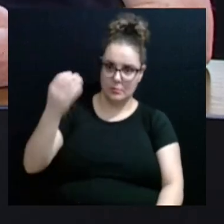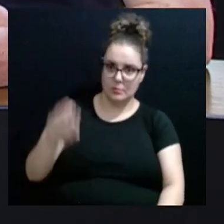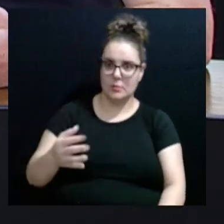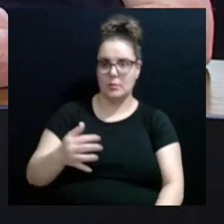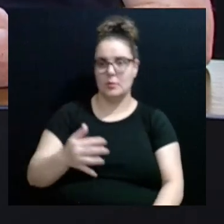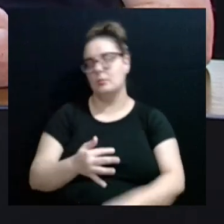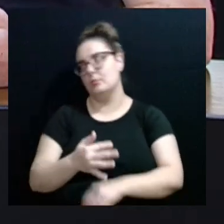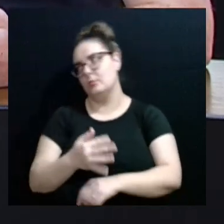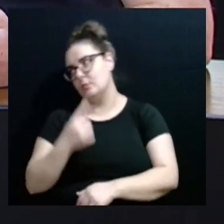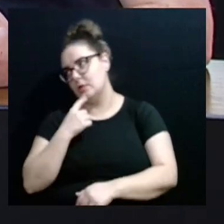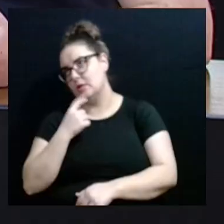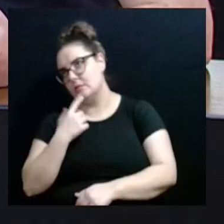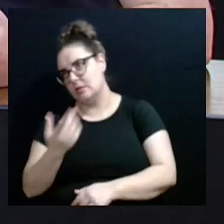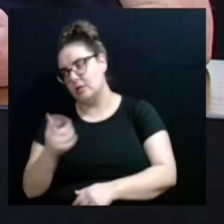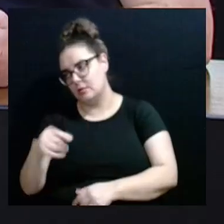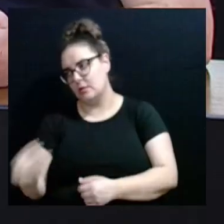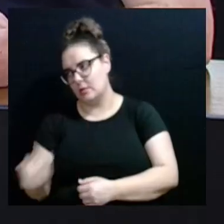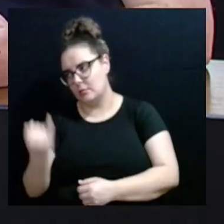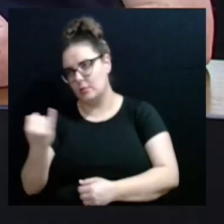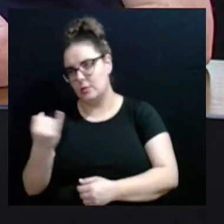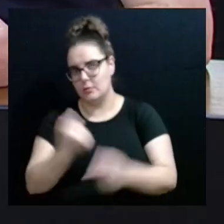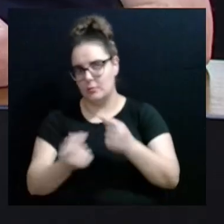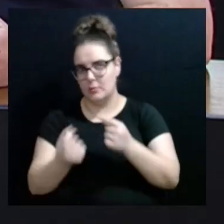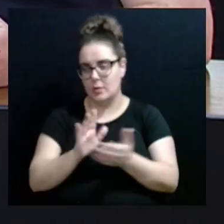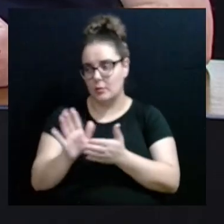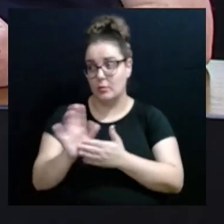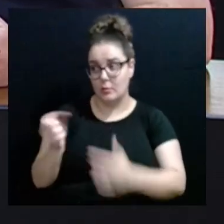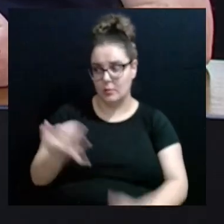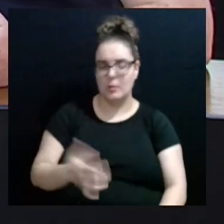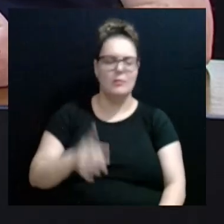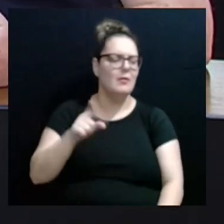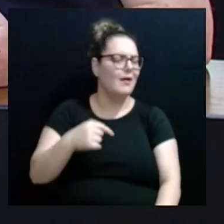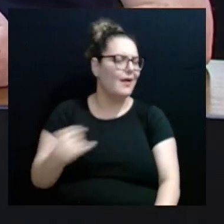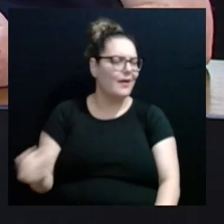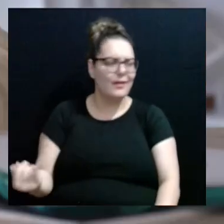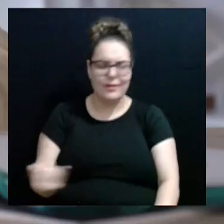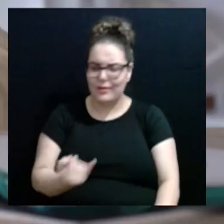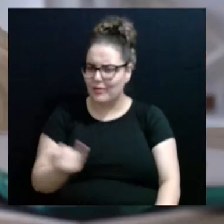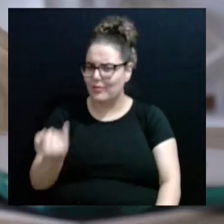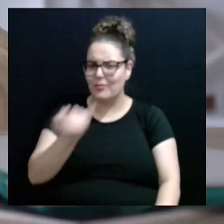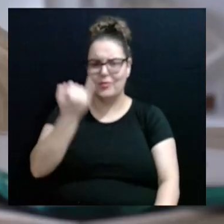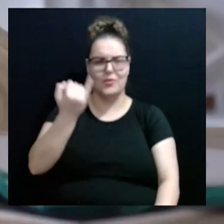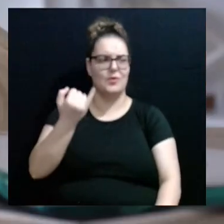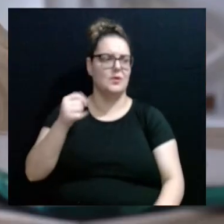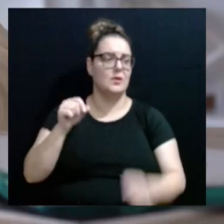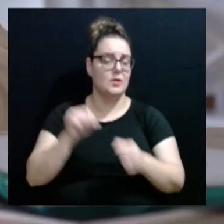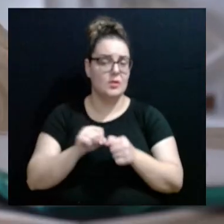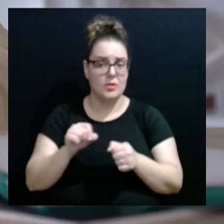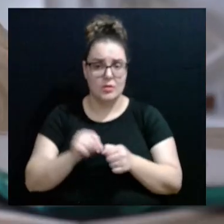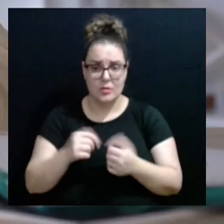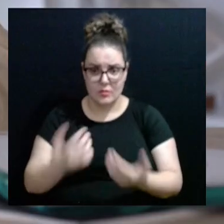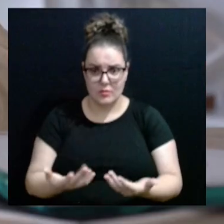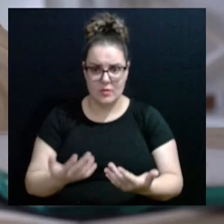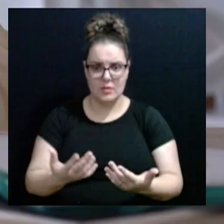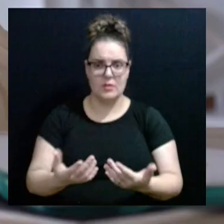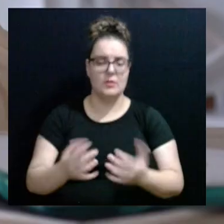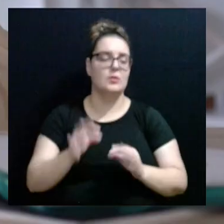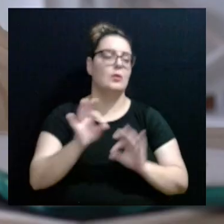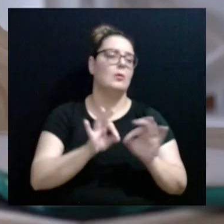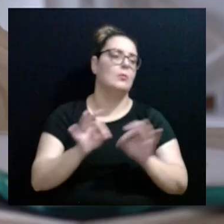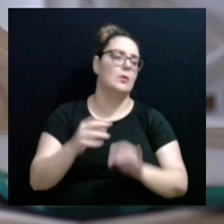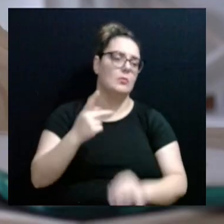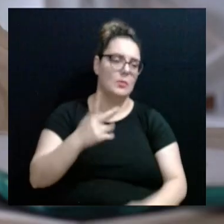também? É fundamental que você faça o seu planejamento. Vamos imaginar que eu